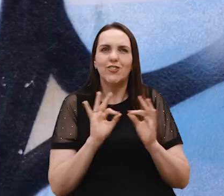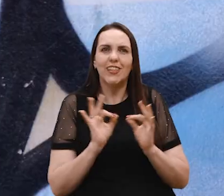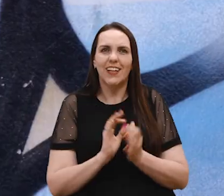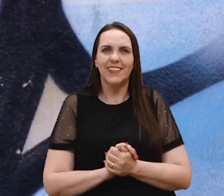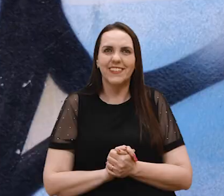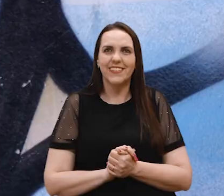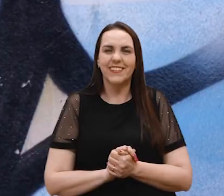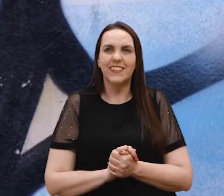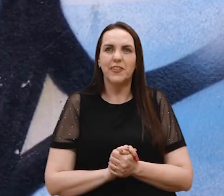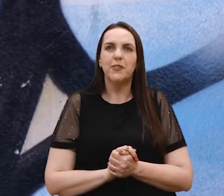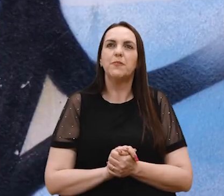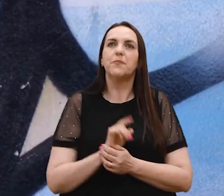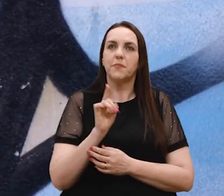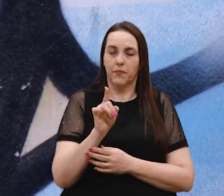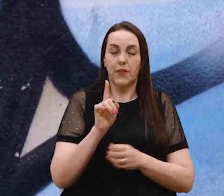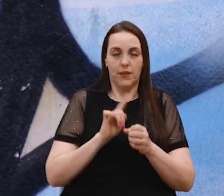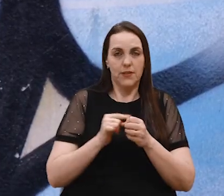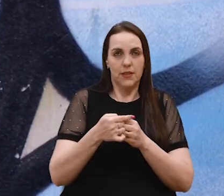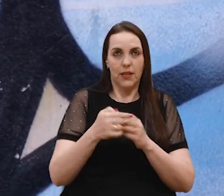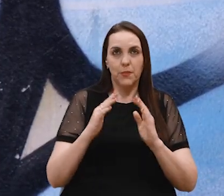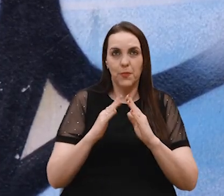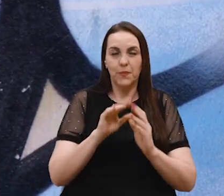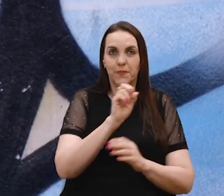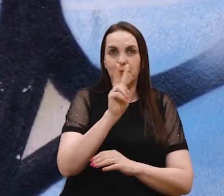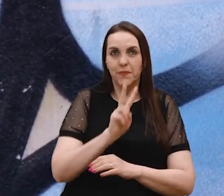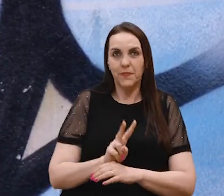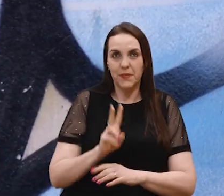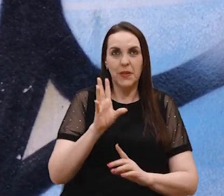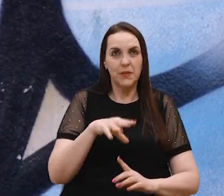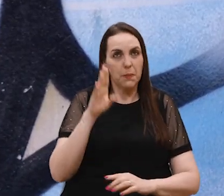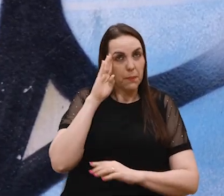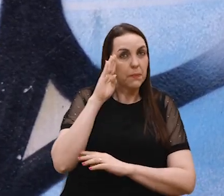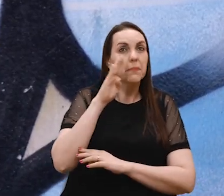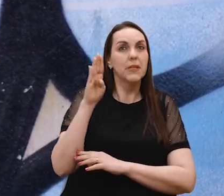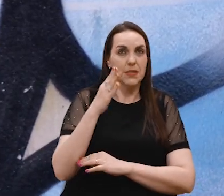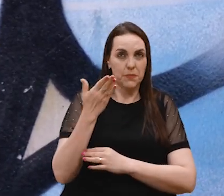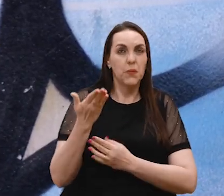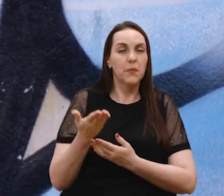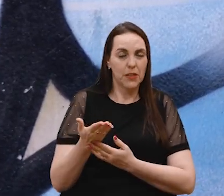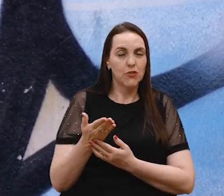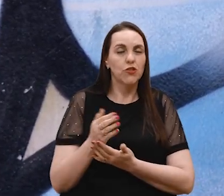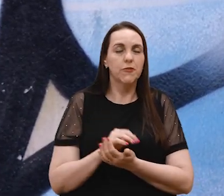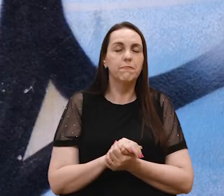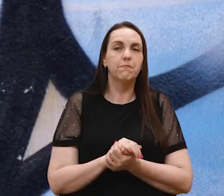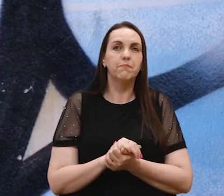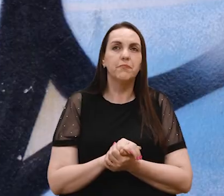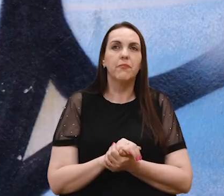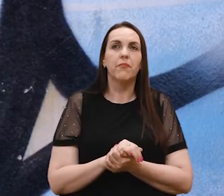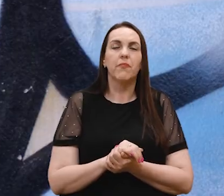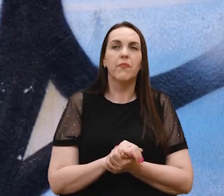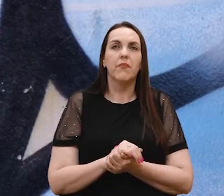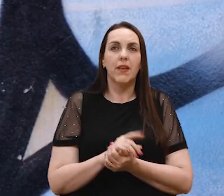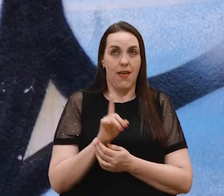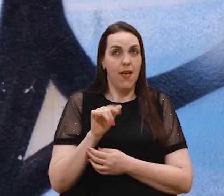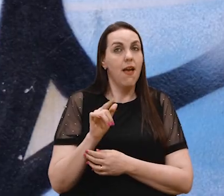frio? Na cidade que eu morava na Venezuela, principalmente, que é o